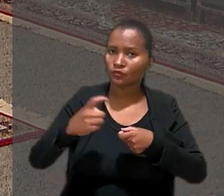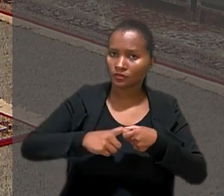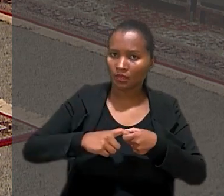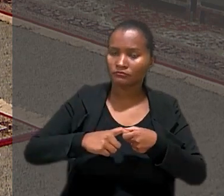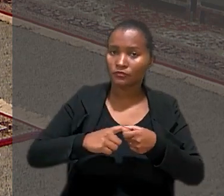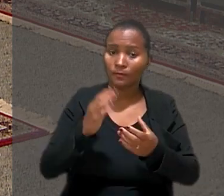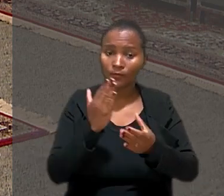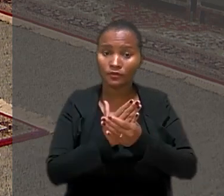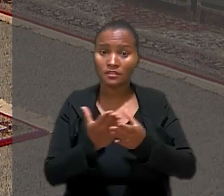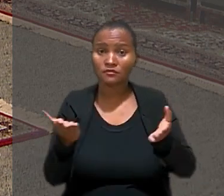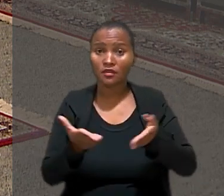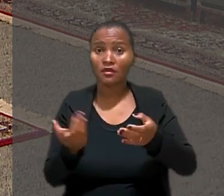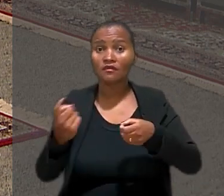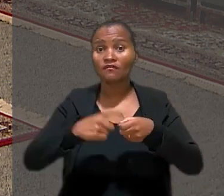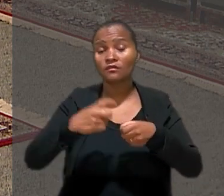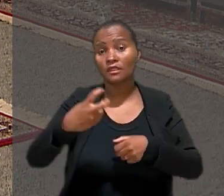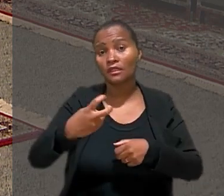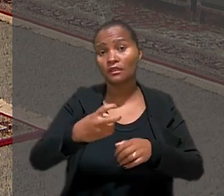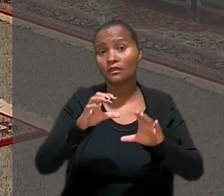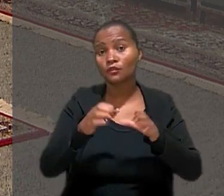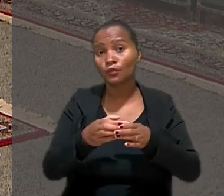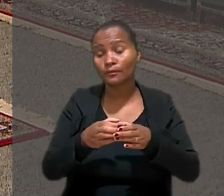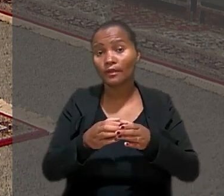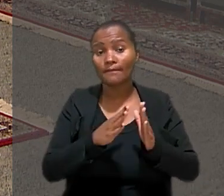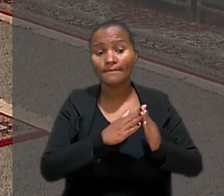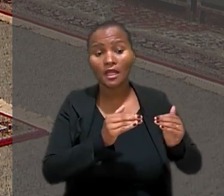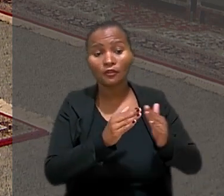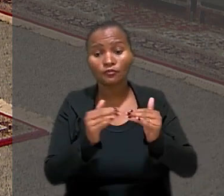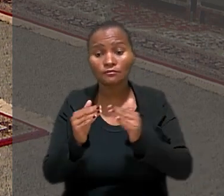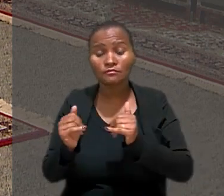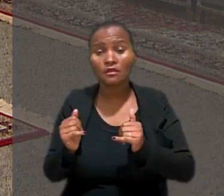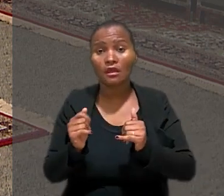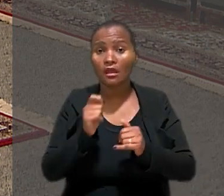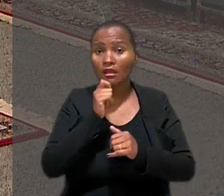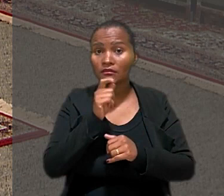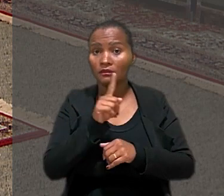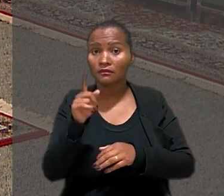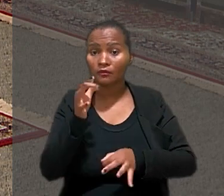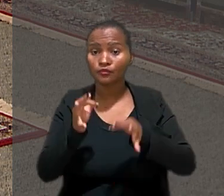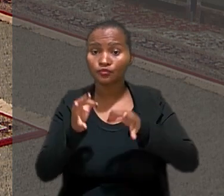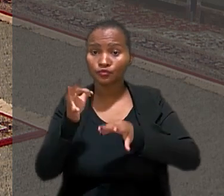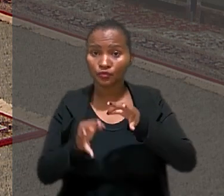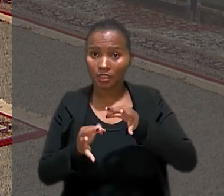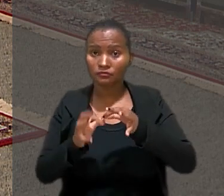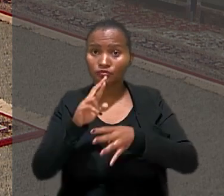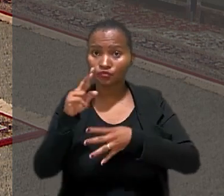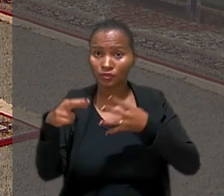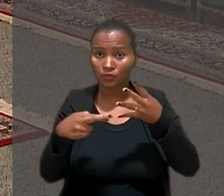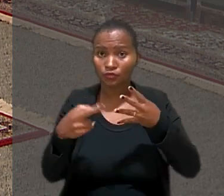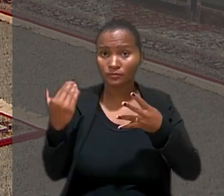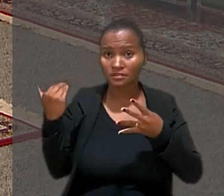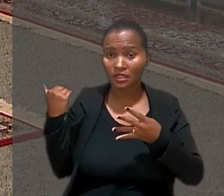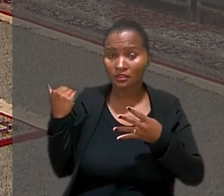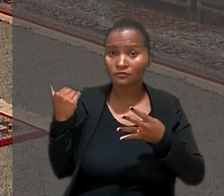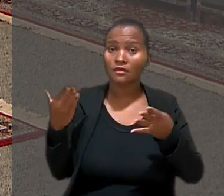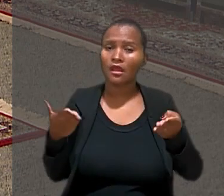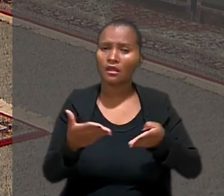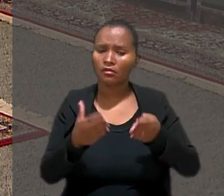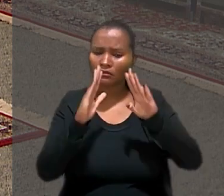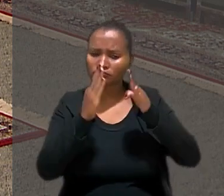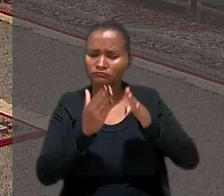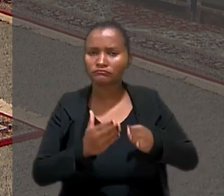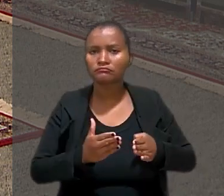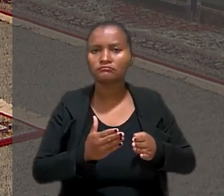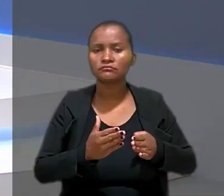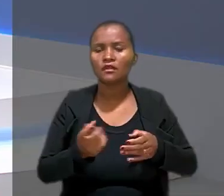O processo agora vai retornar à 5ª turma para que os pedidos que não haviam sido julgados no recurso anterior